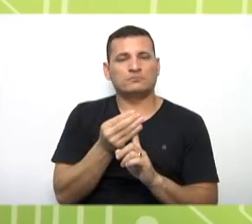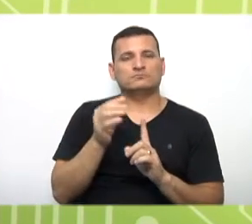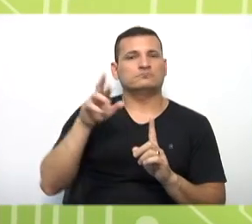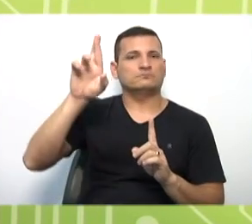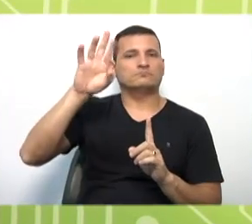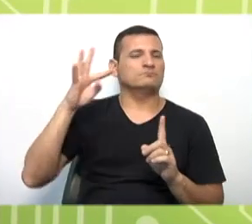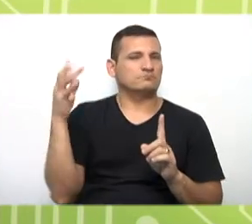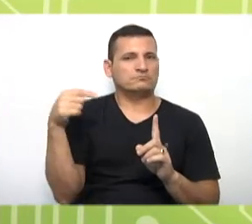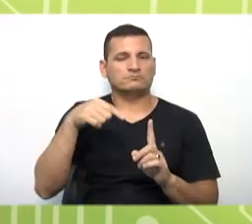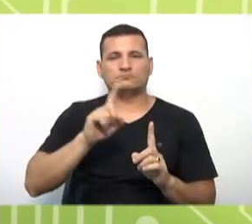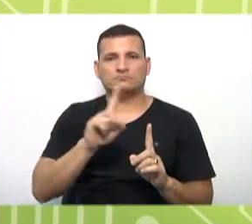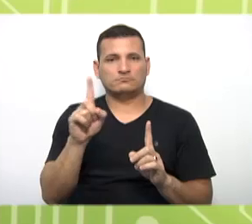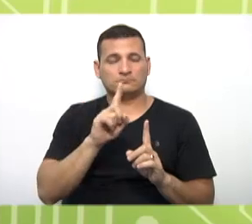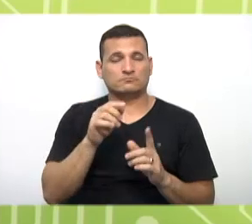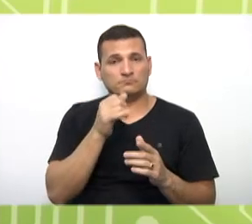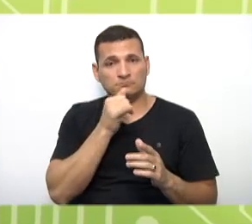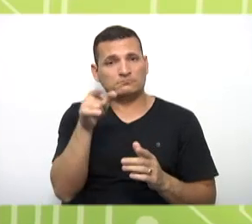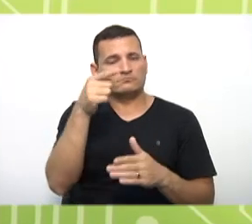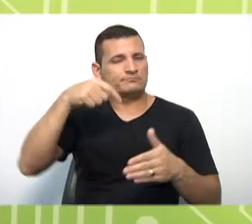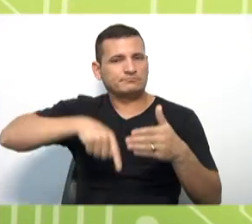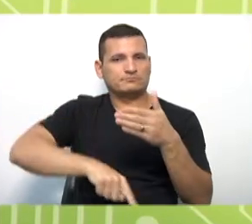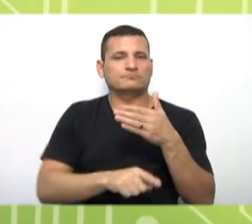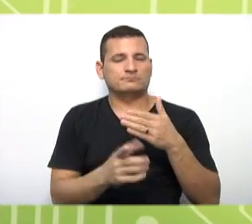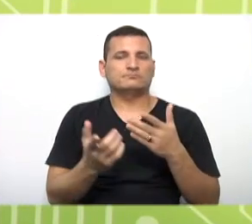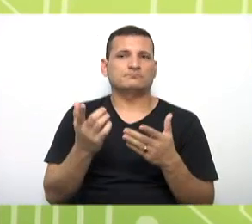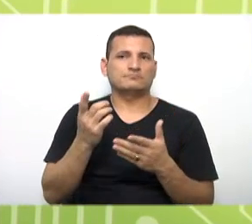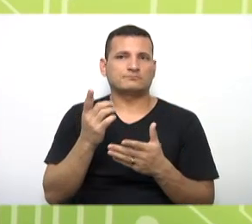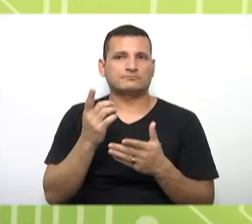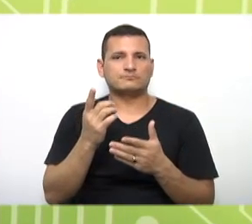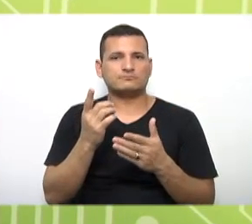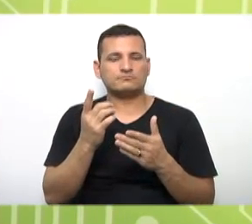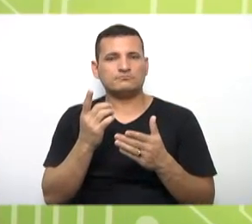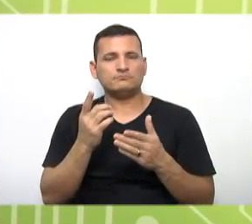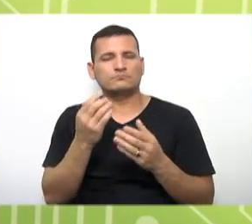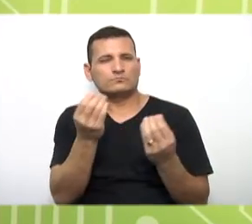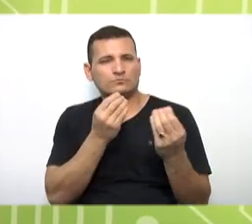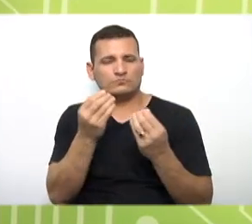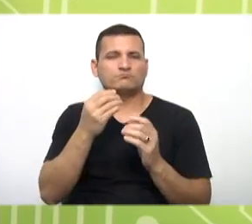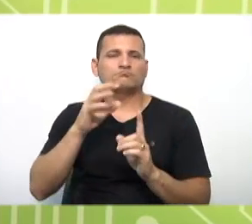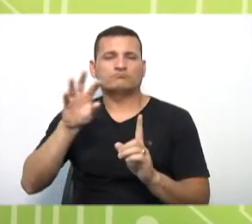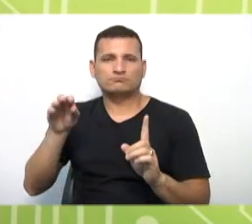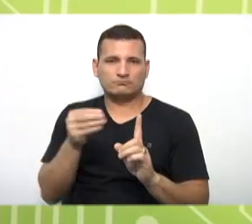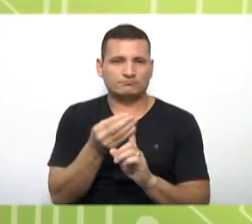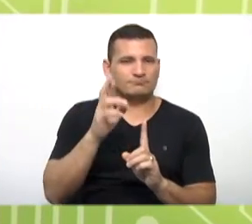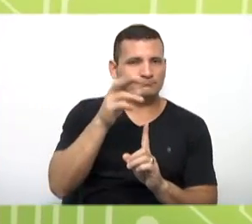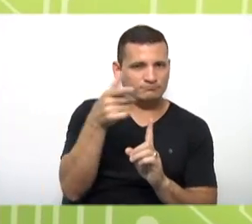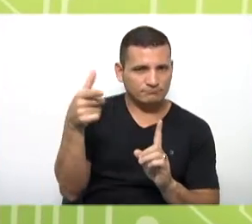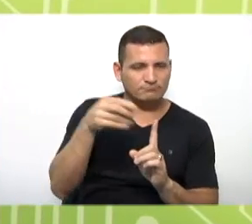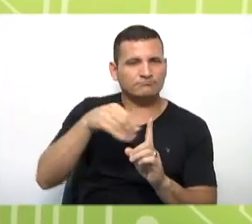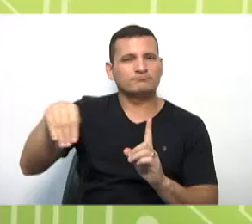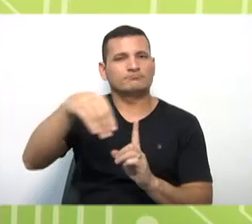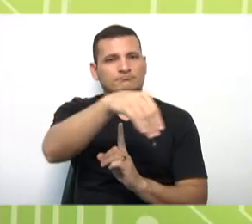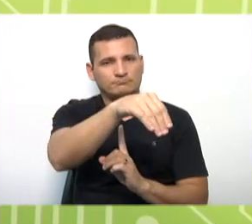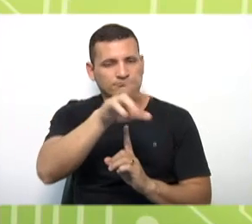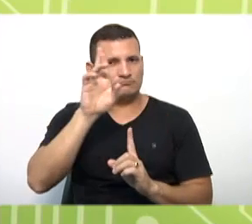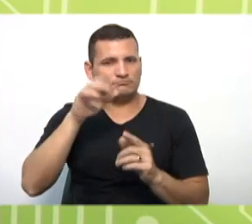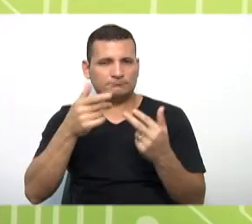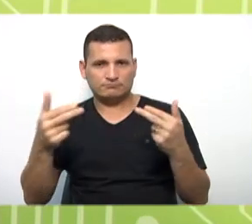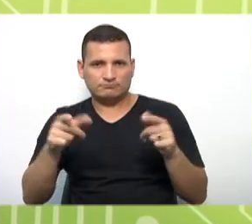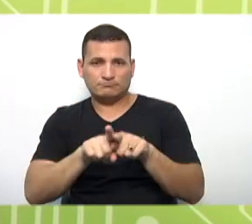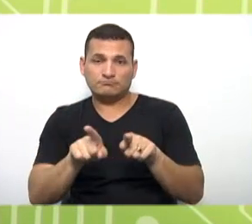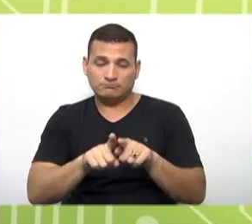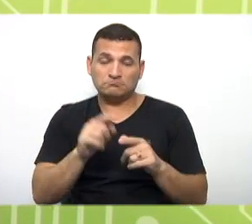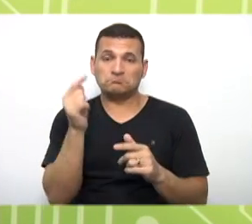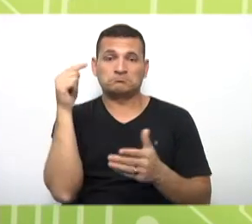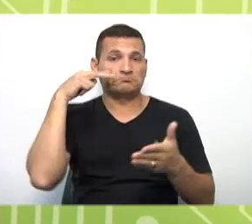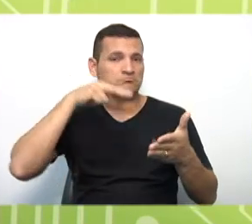decisões. Isso, se vocês forem aprofundar sobre centralização e descentralização, no nosso material mesmo, vocês vão